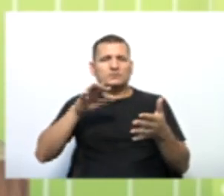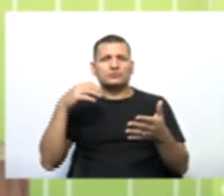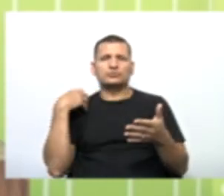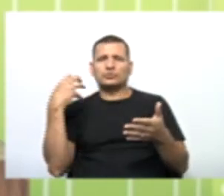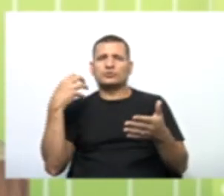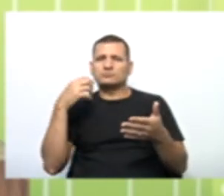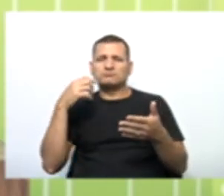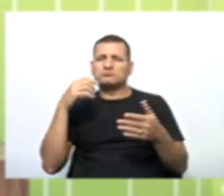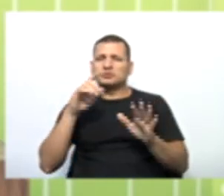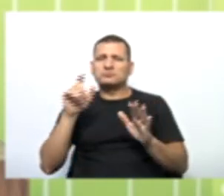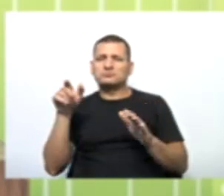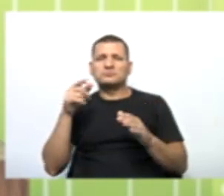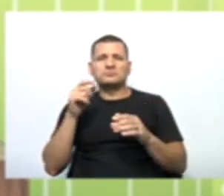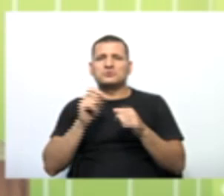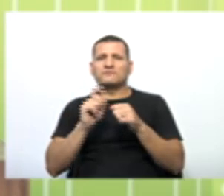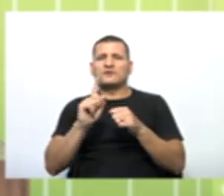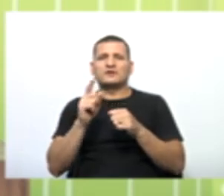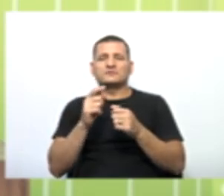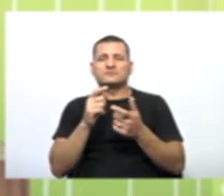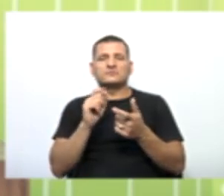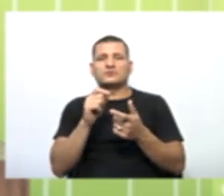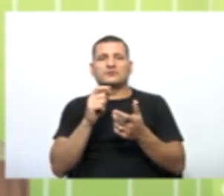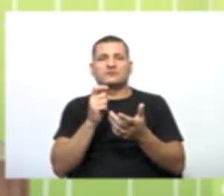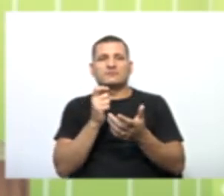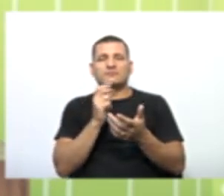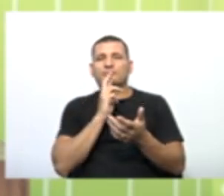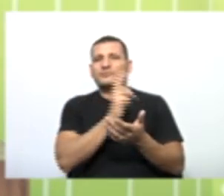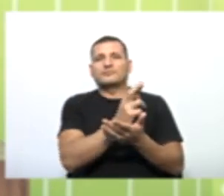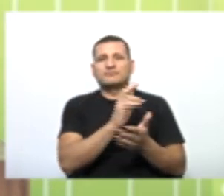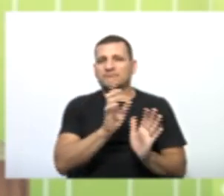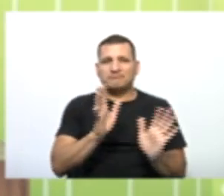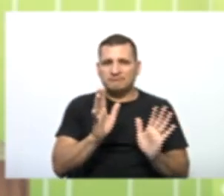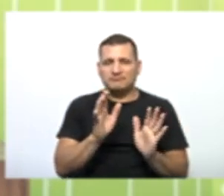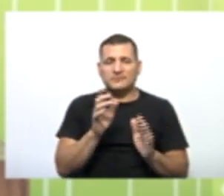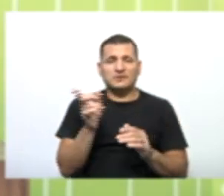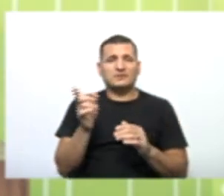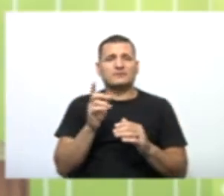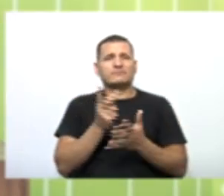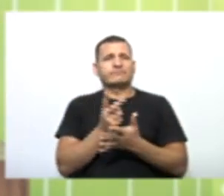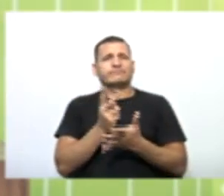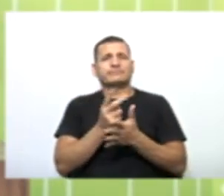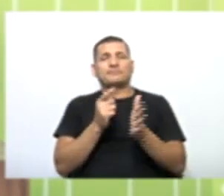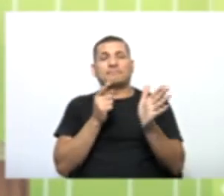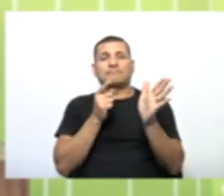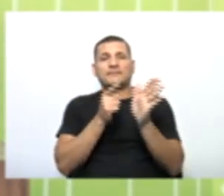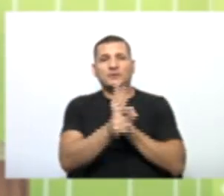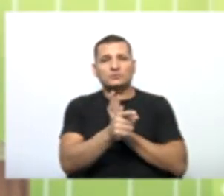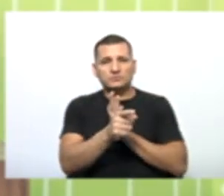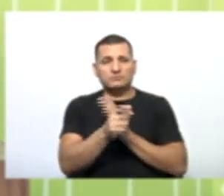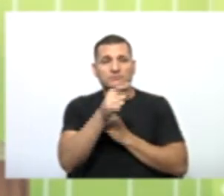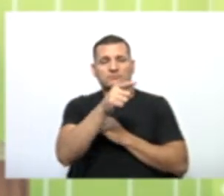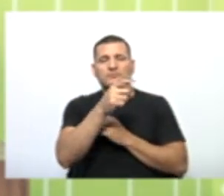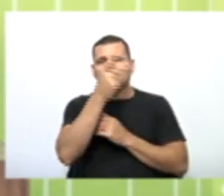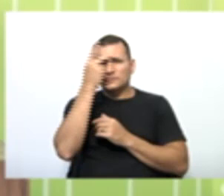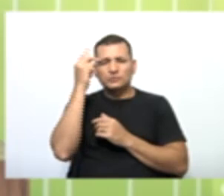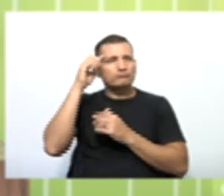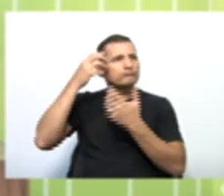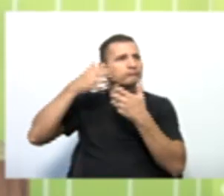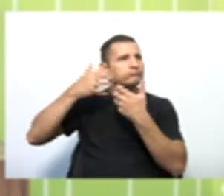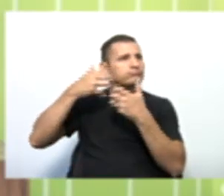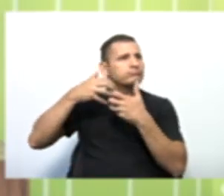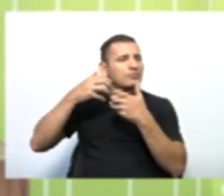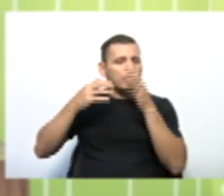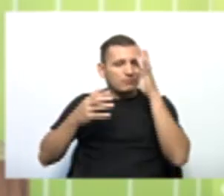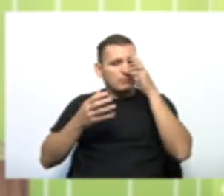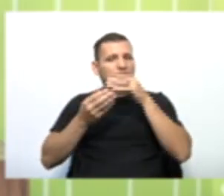afirmação. Geralmente ele faz uma pergunta e aí ele conduz a pessoa a chegar àquela conclusão. Então o método